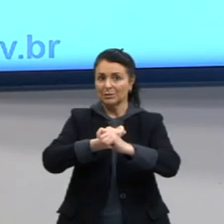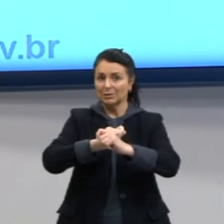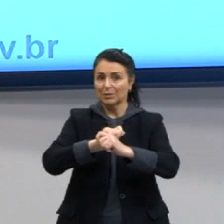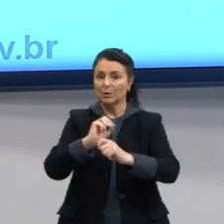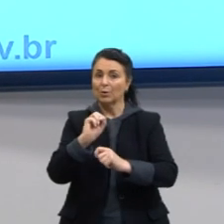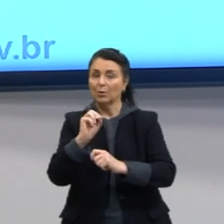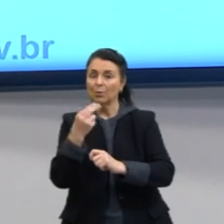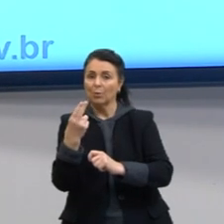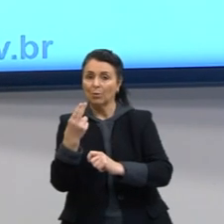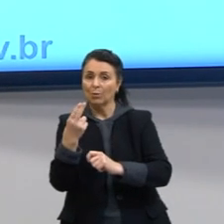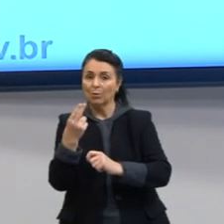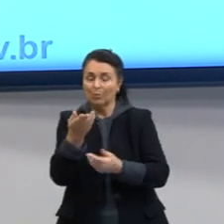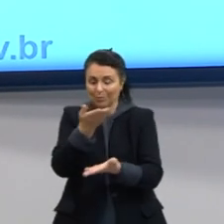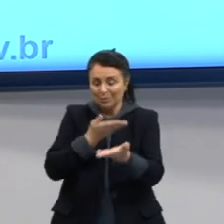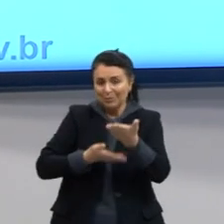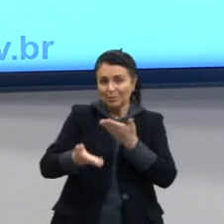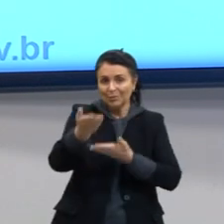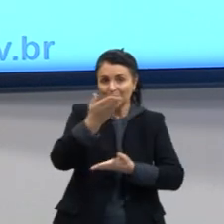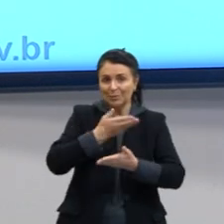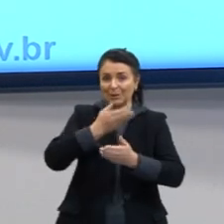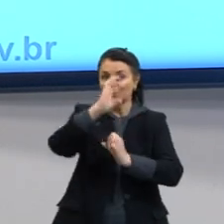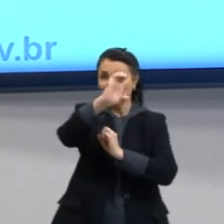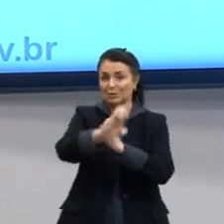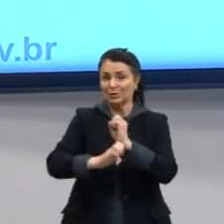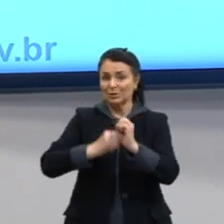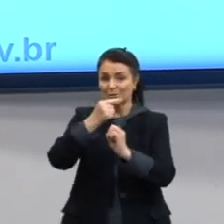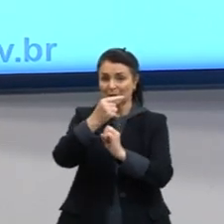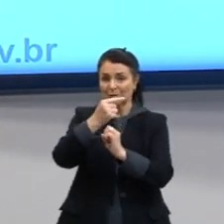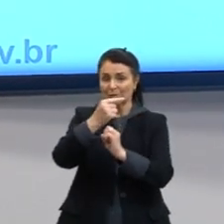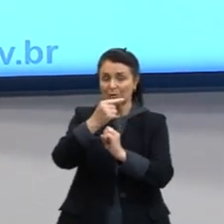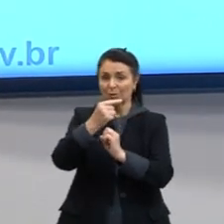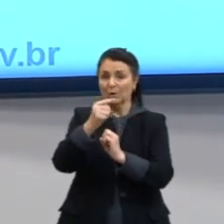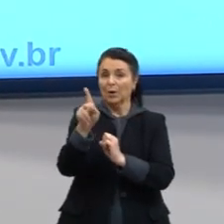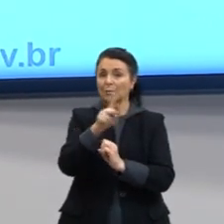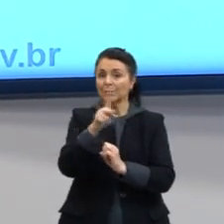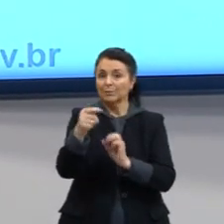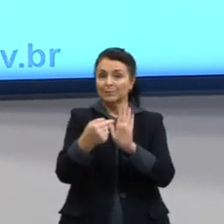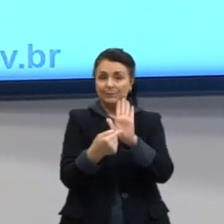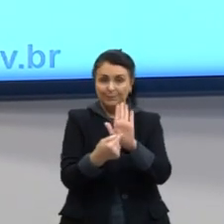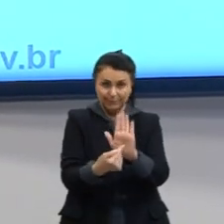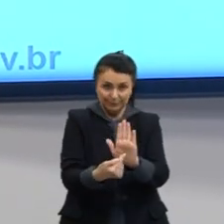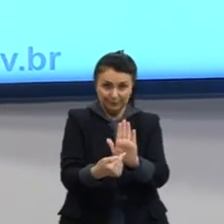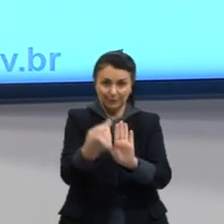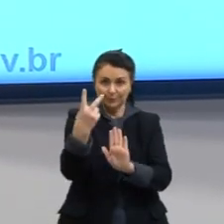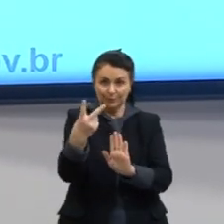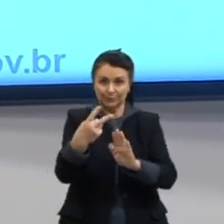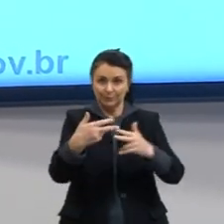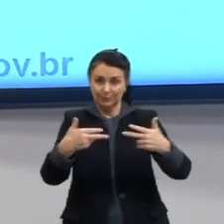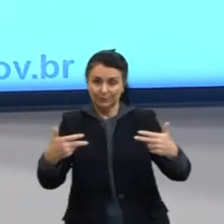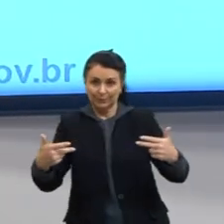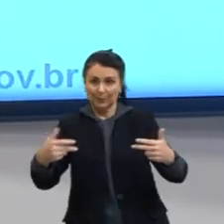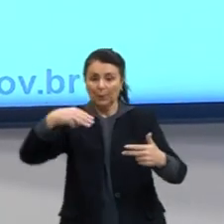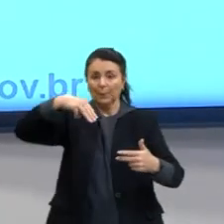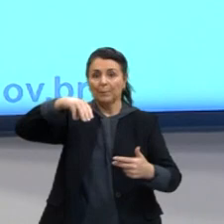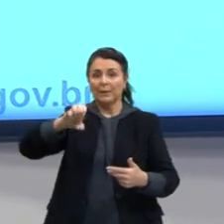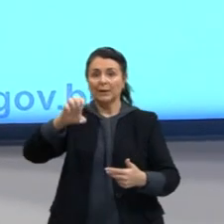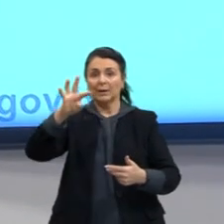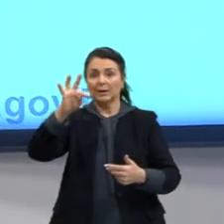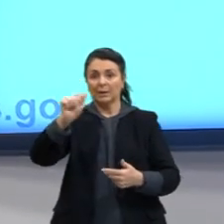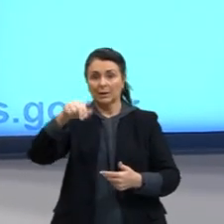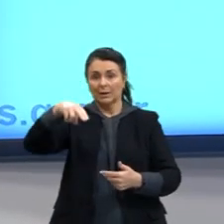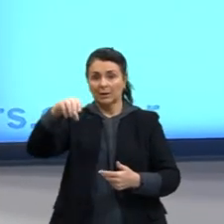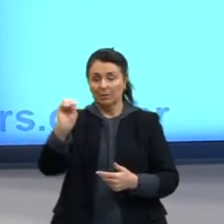através do compartilhamento de elétrons a que eu trouxe dois exemplos de um metano Quem lembra lá terceiro ano a